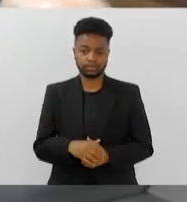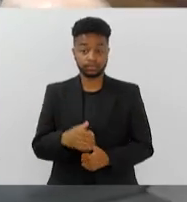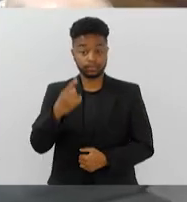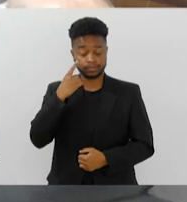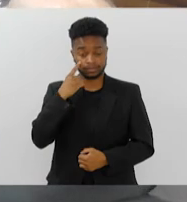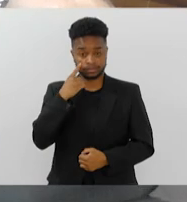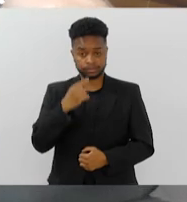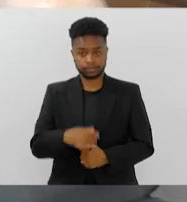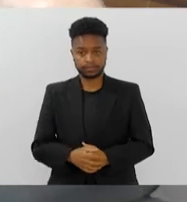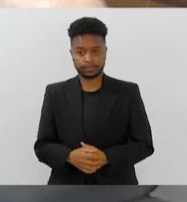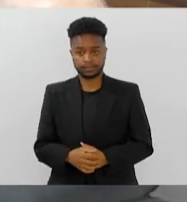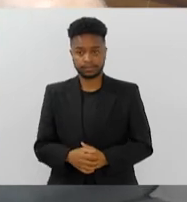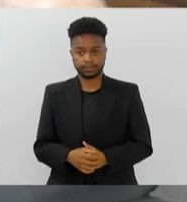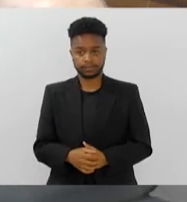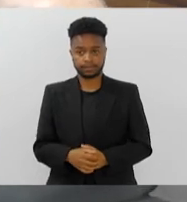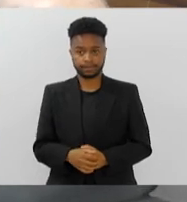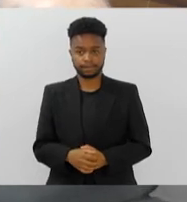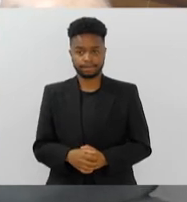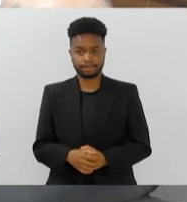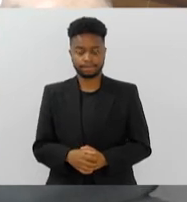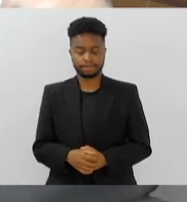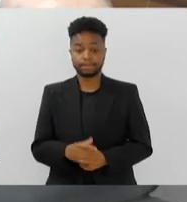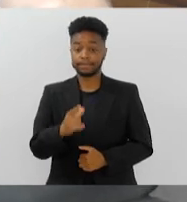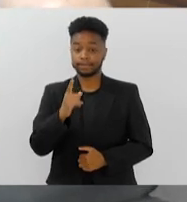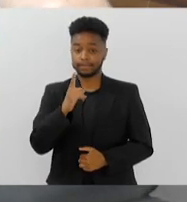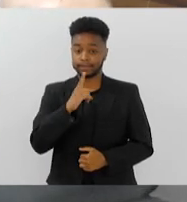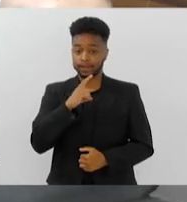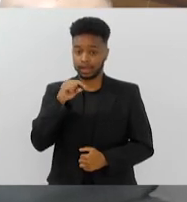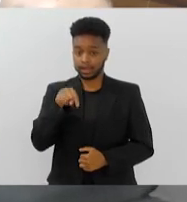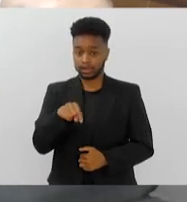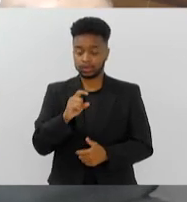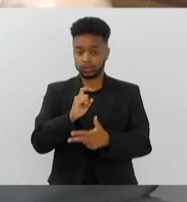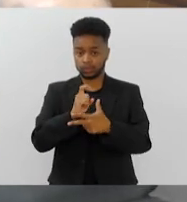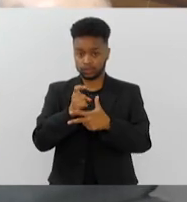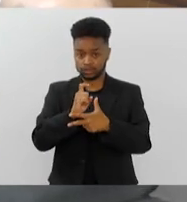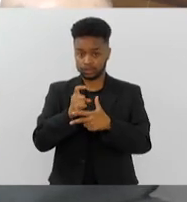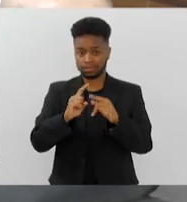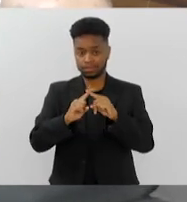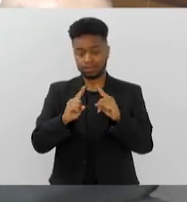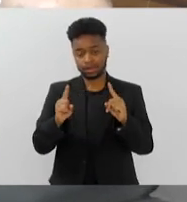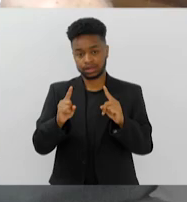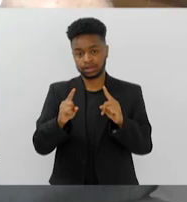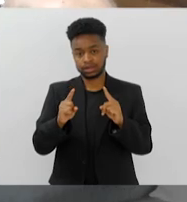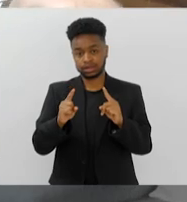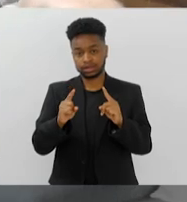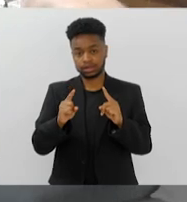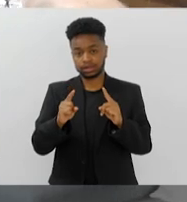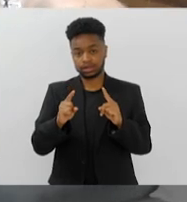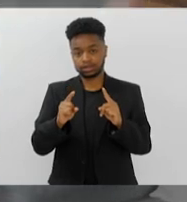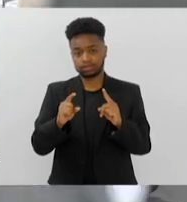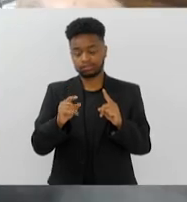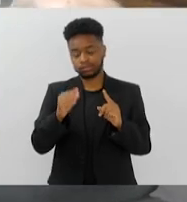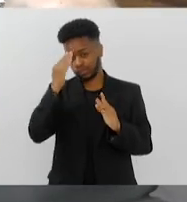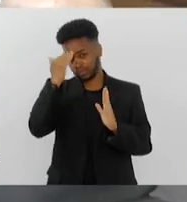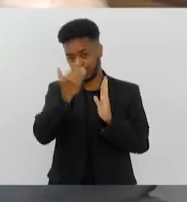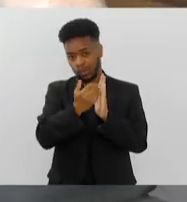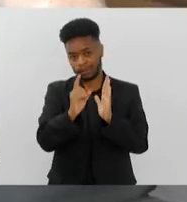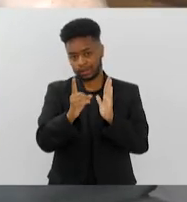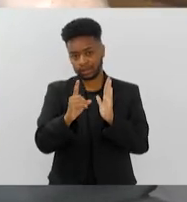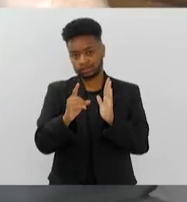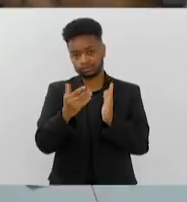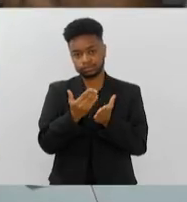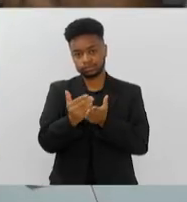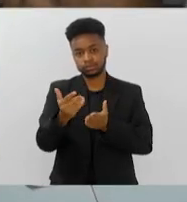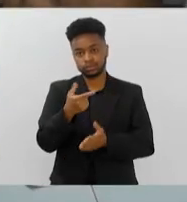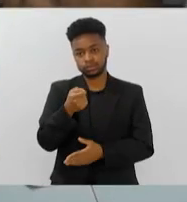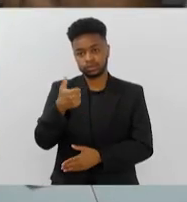Nós temos, e infelizmente o Executivo não cumpre, desde 19, a